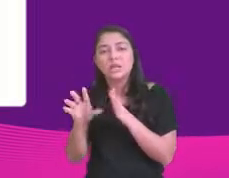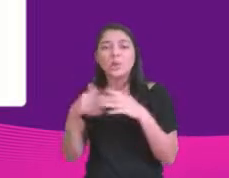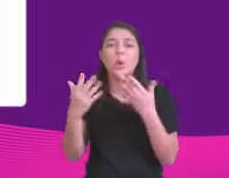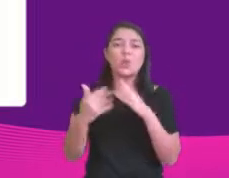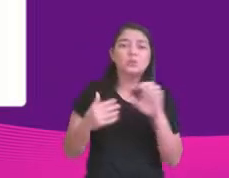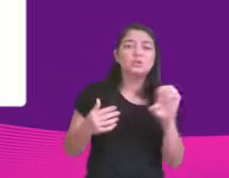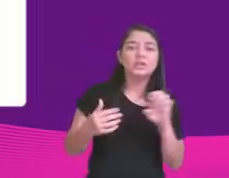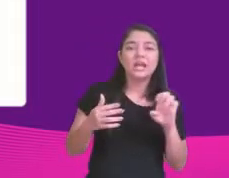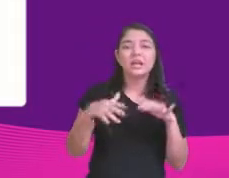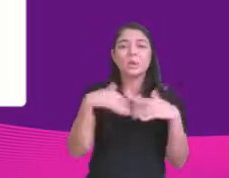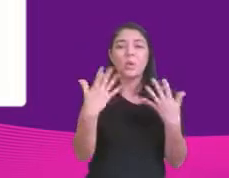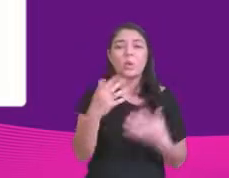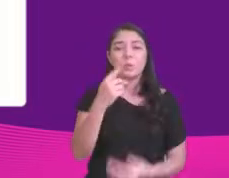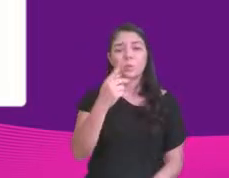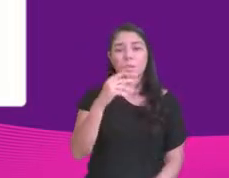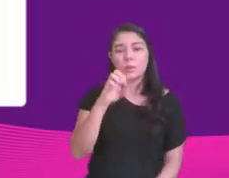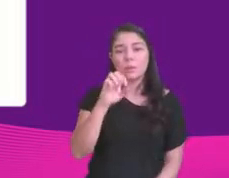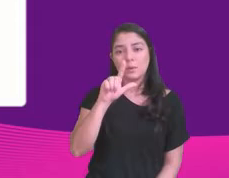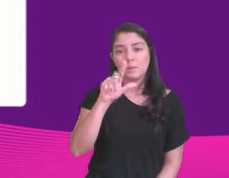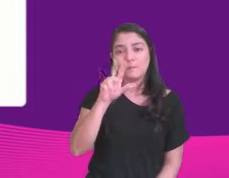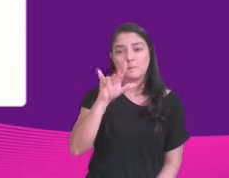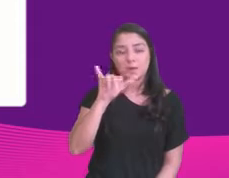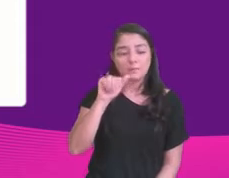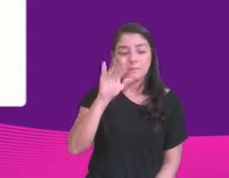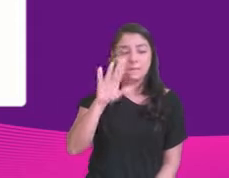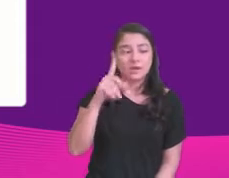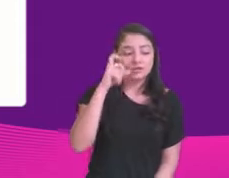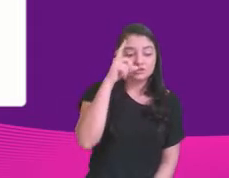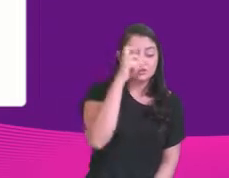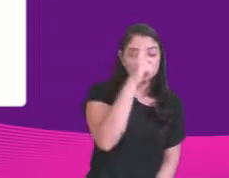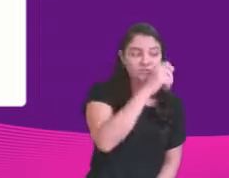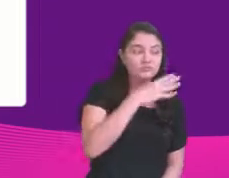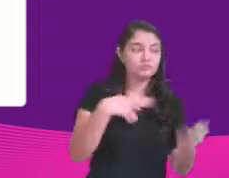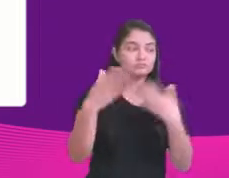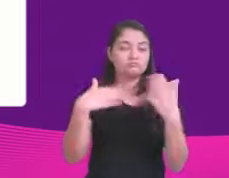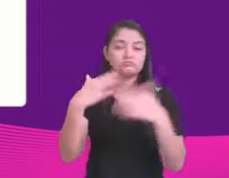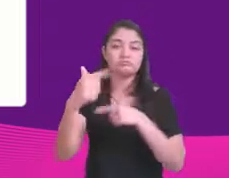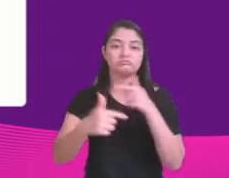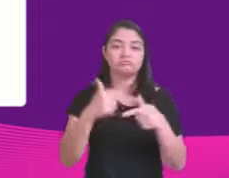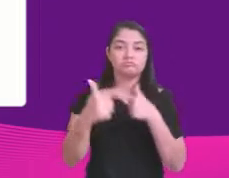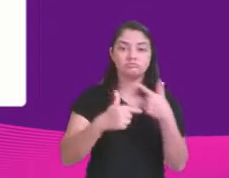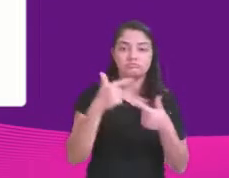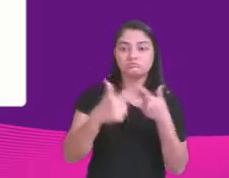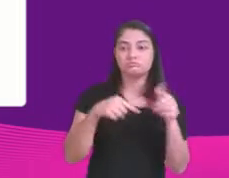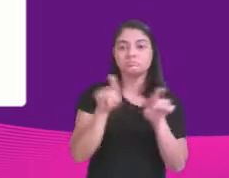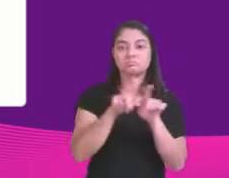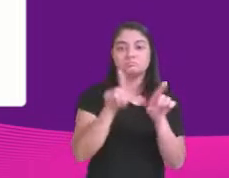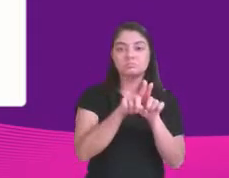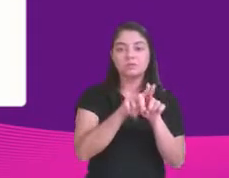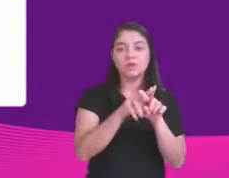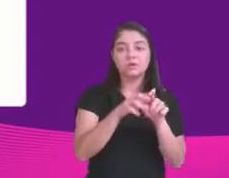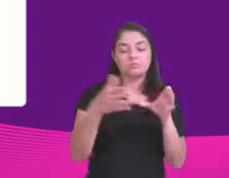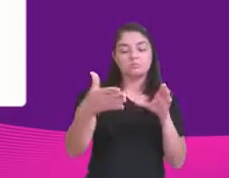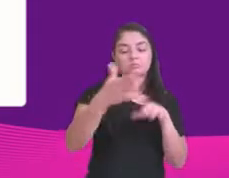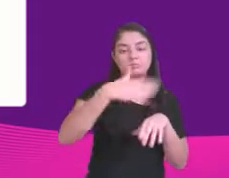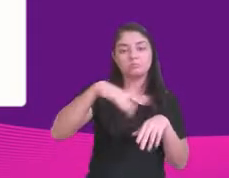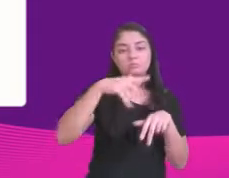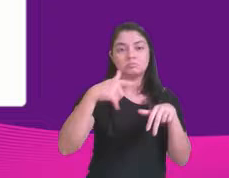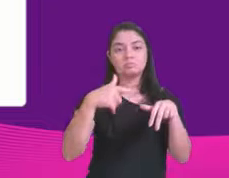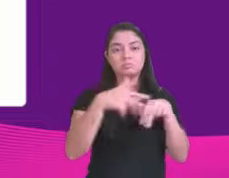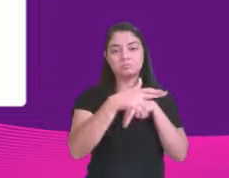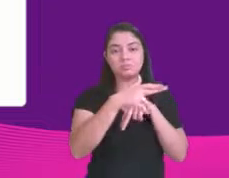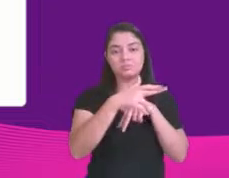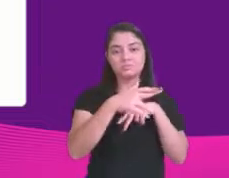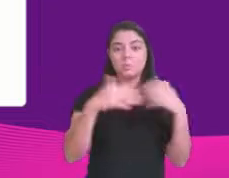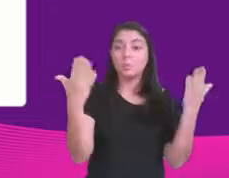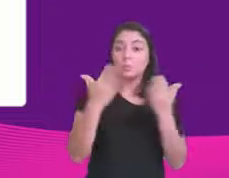pelve, mas isso aí fica muito difícil para relação de trabalho, relação de você pegar um relato cirúrgico. Então, hoje, é muito bem documentado